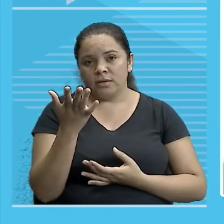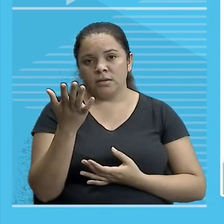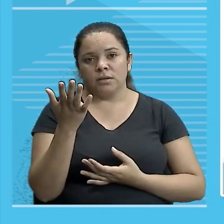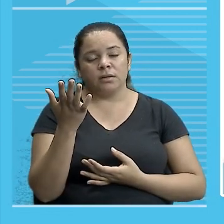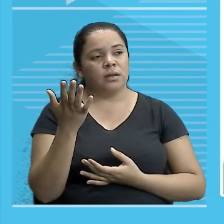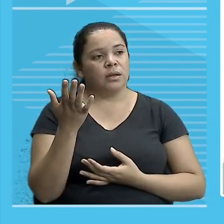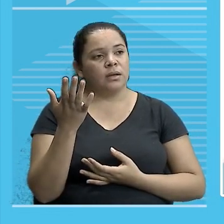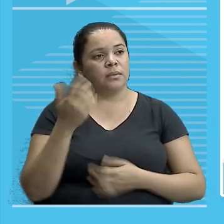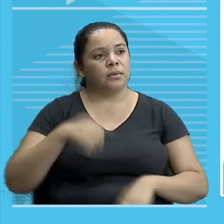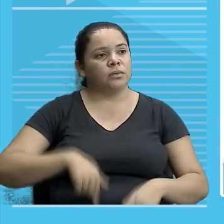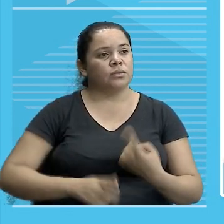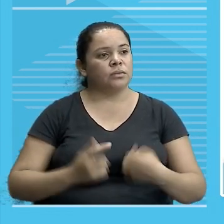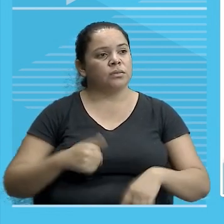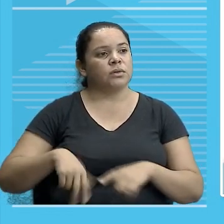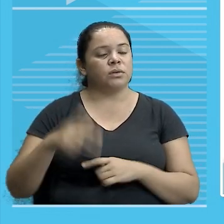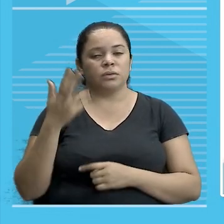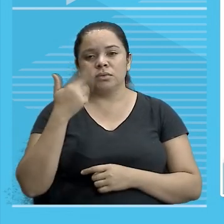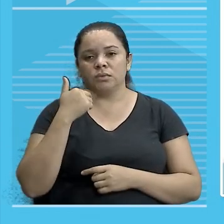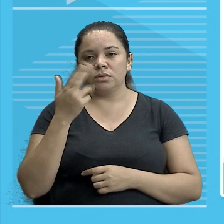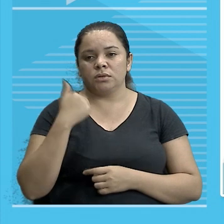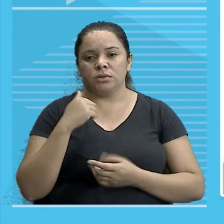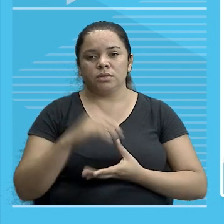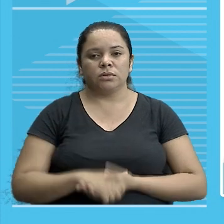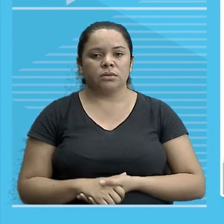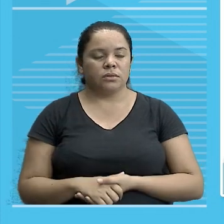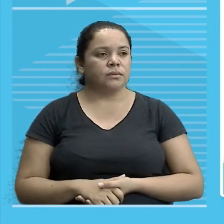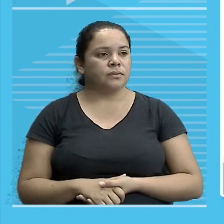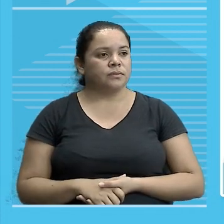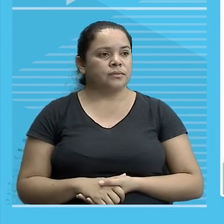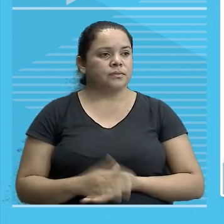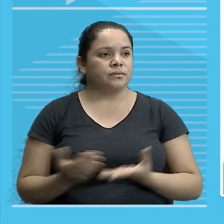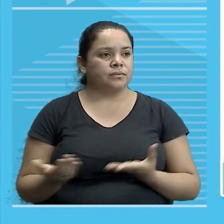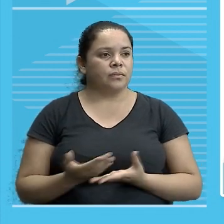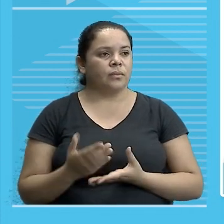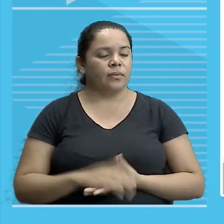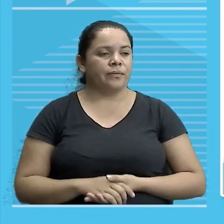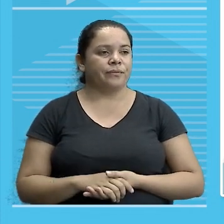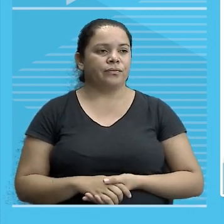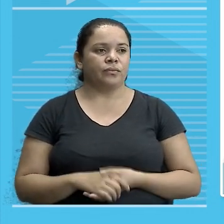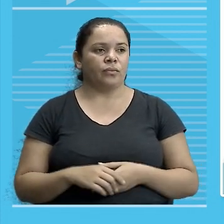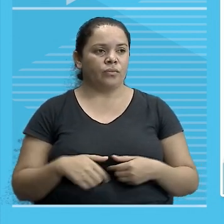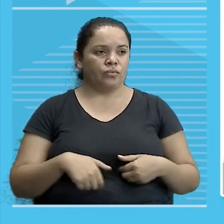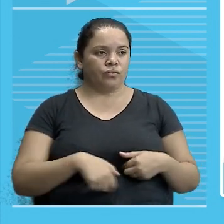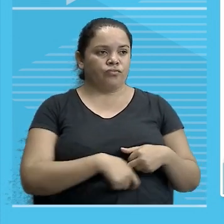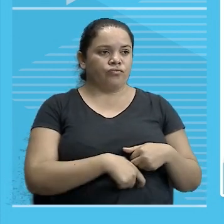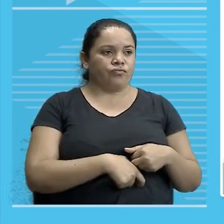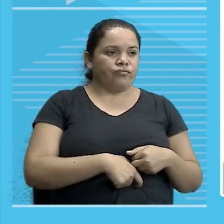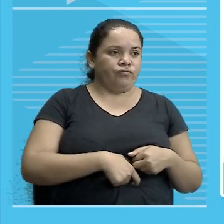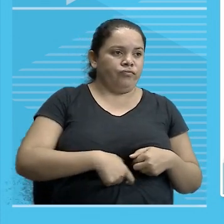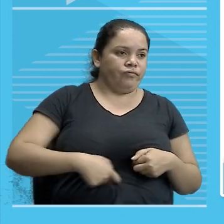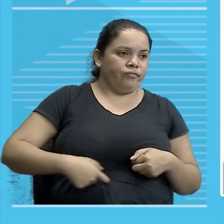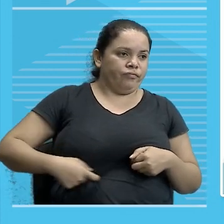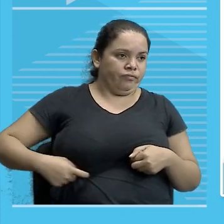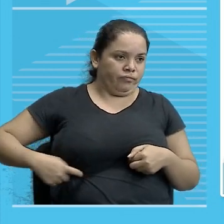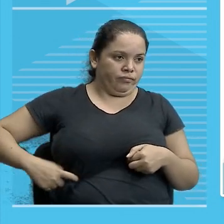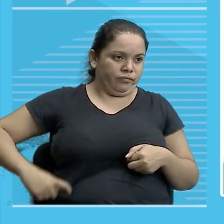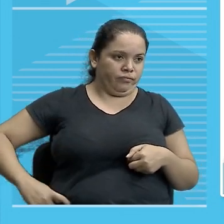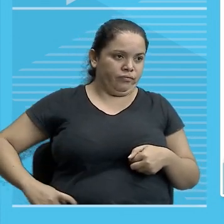nutrientes. Beleza? E olha aí o intestino grosso, que eu tinha dito a vocês. Está aí ele,